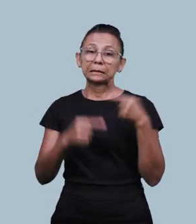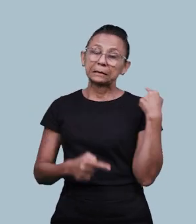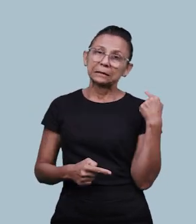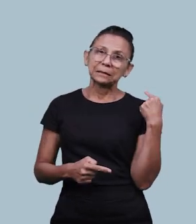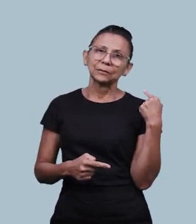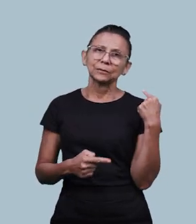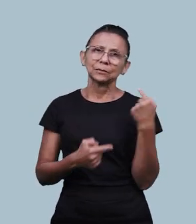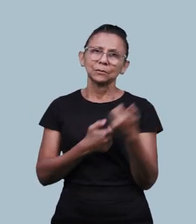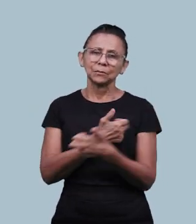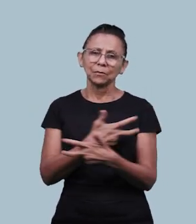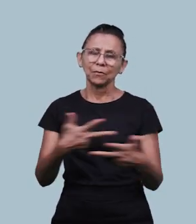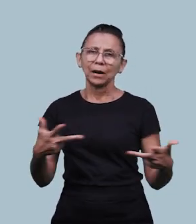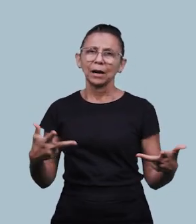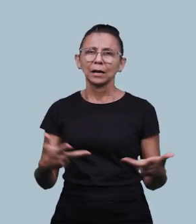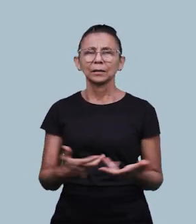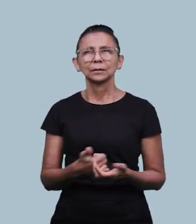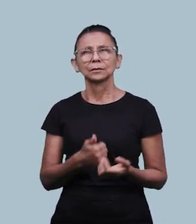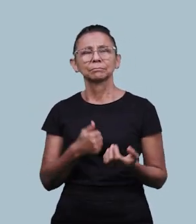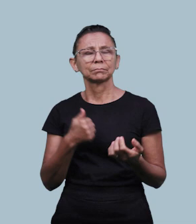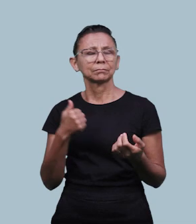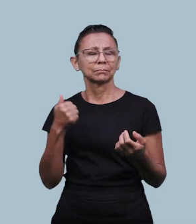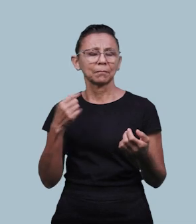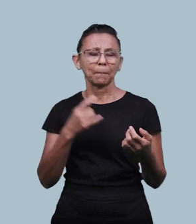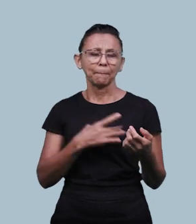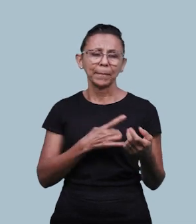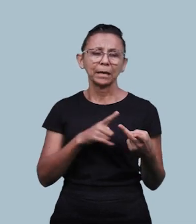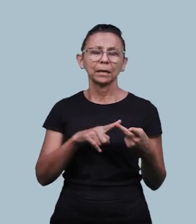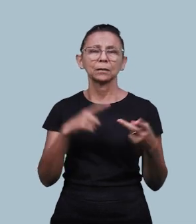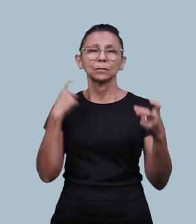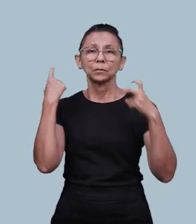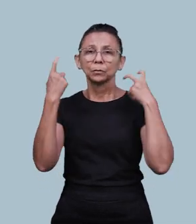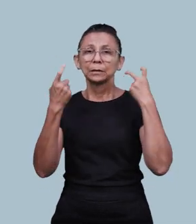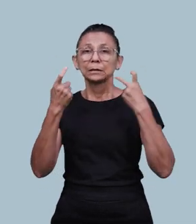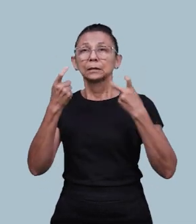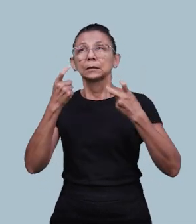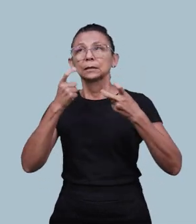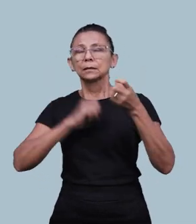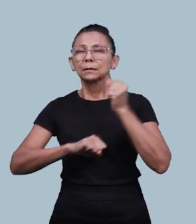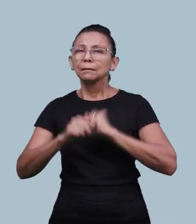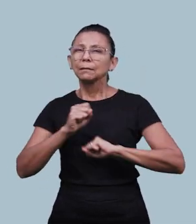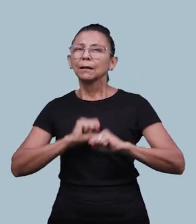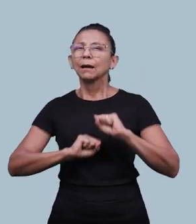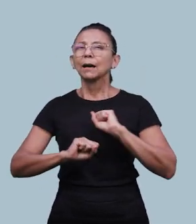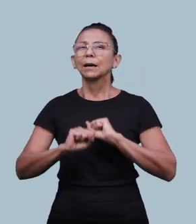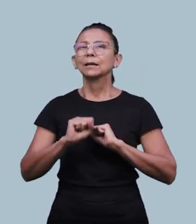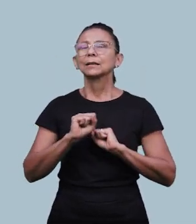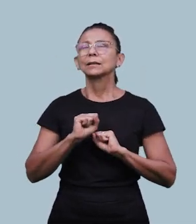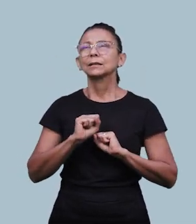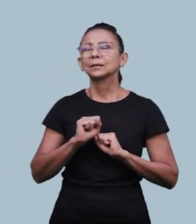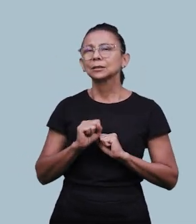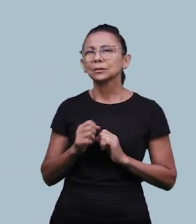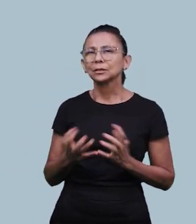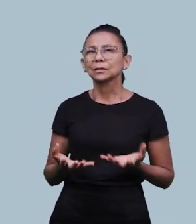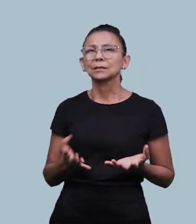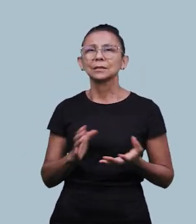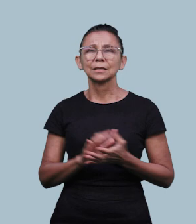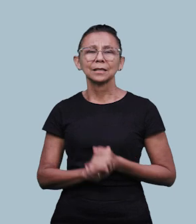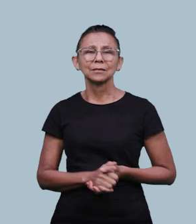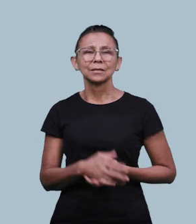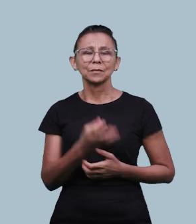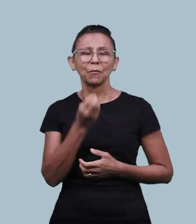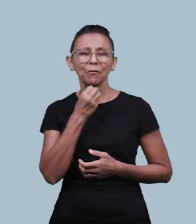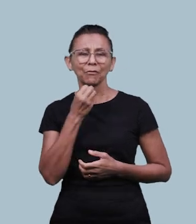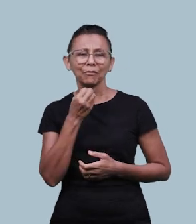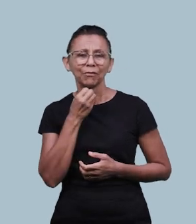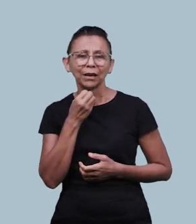desafio e com emoções diversas, de medos, preocupações, ansiedade. Nos sentimos muitas vezes